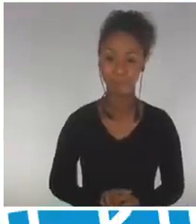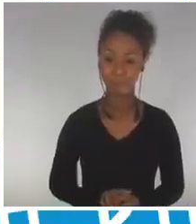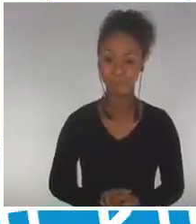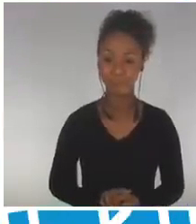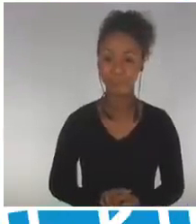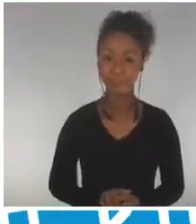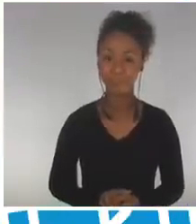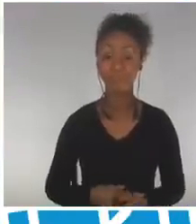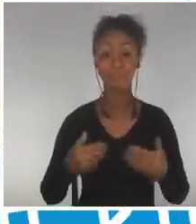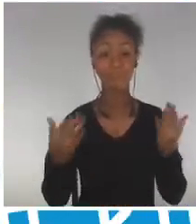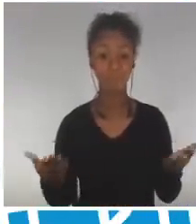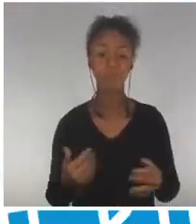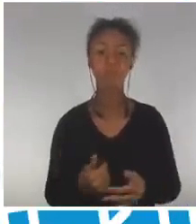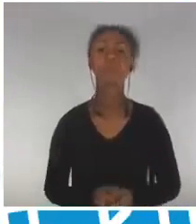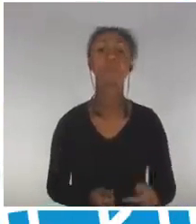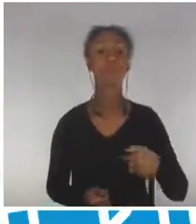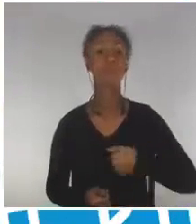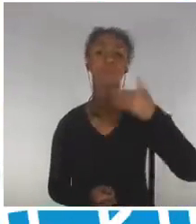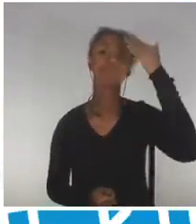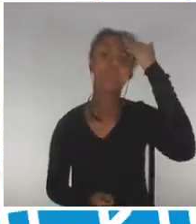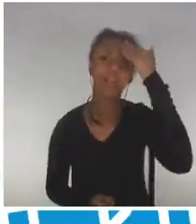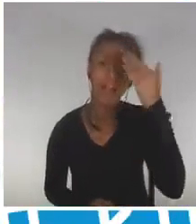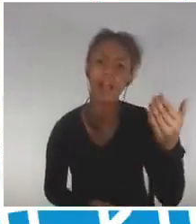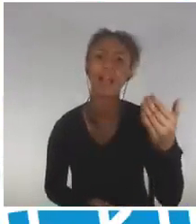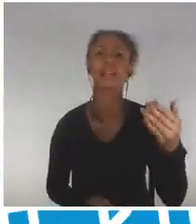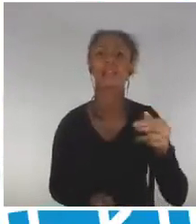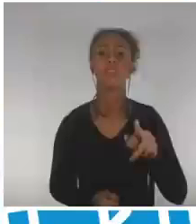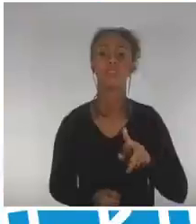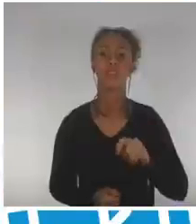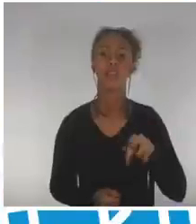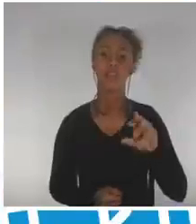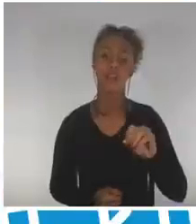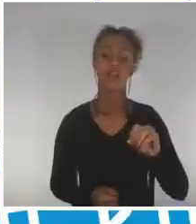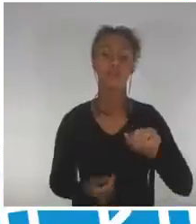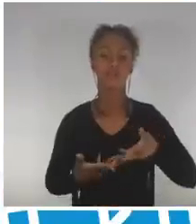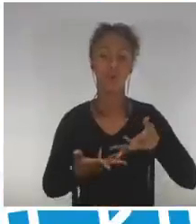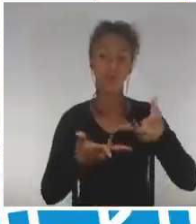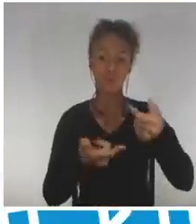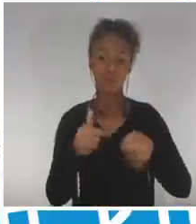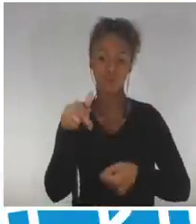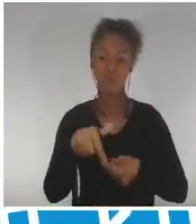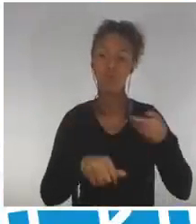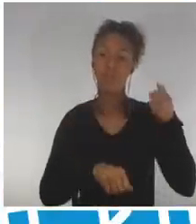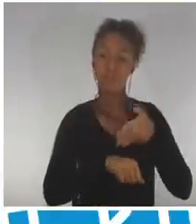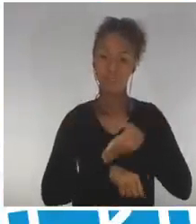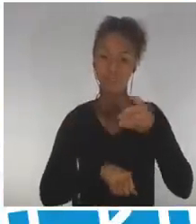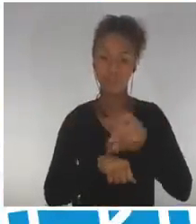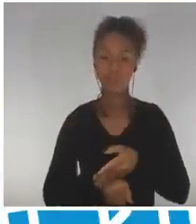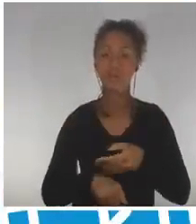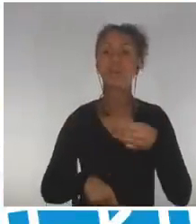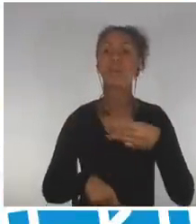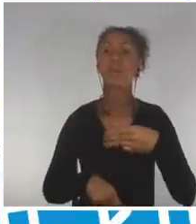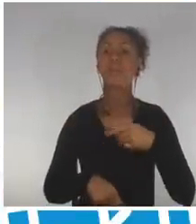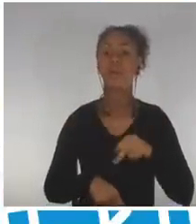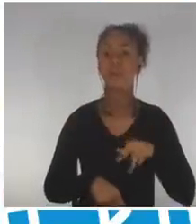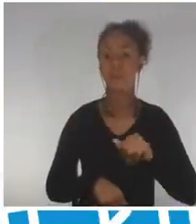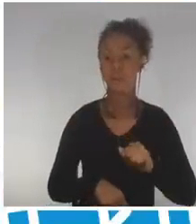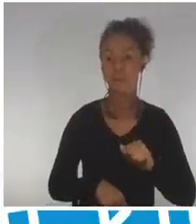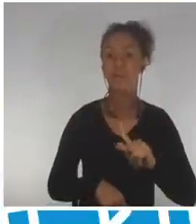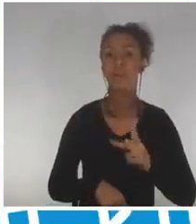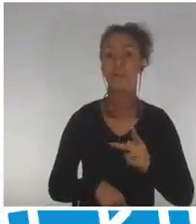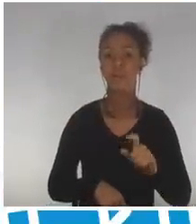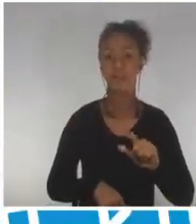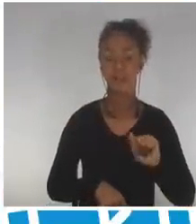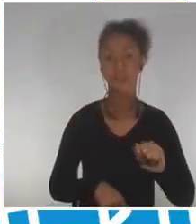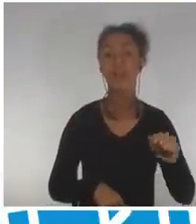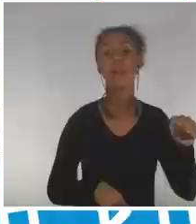Bom, eu quero agradecer o convite do Ricardo para participar dessa mesa, a mediação da Maria Helena, a participação dos